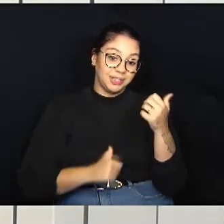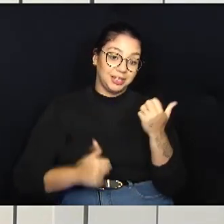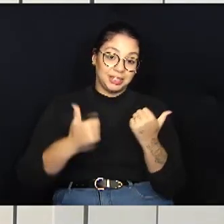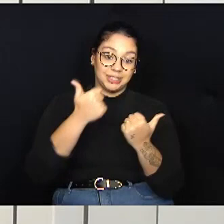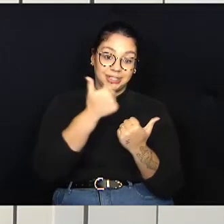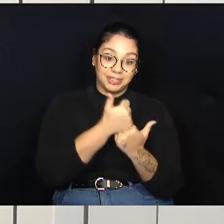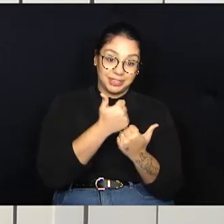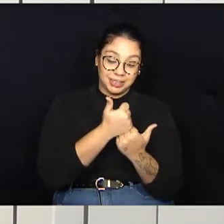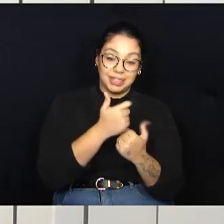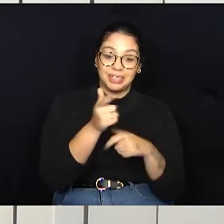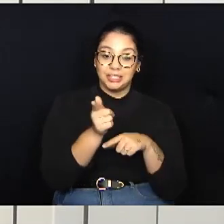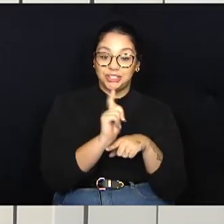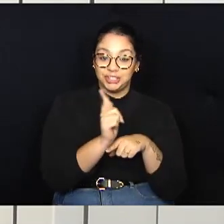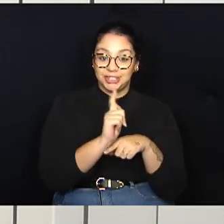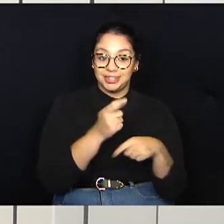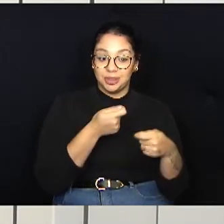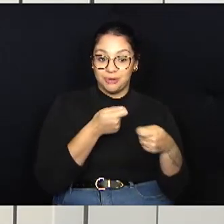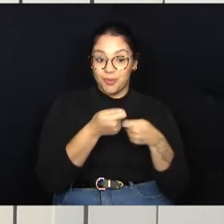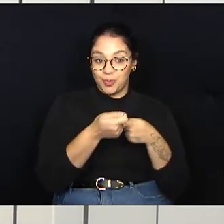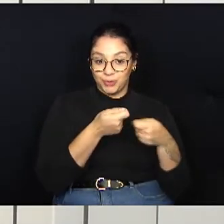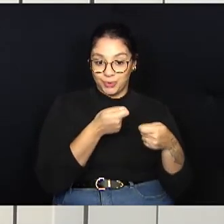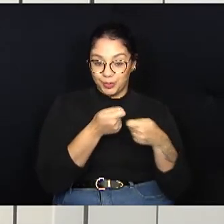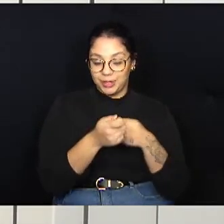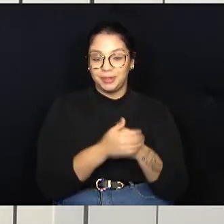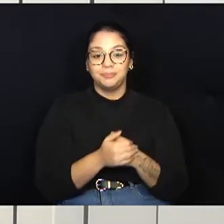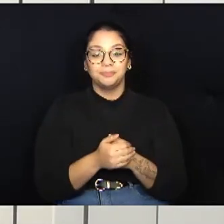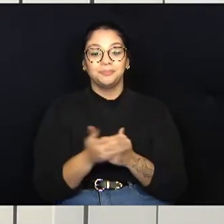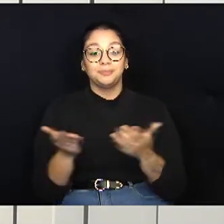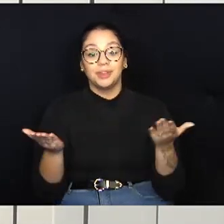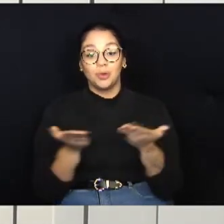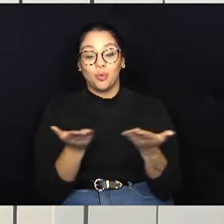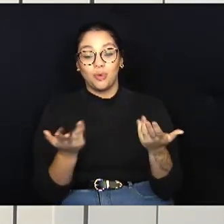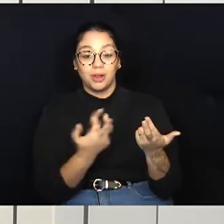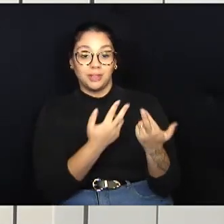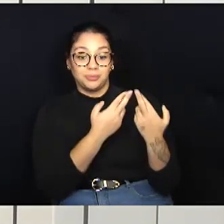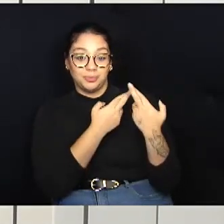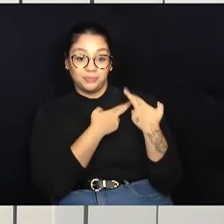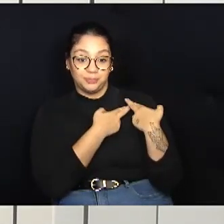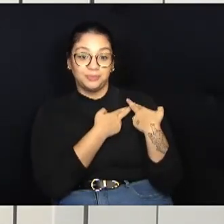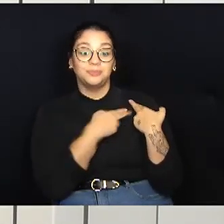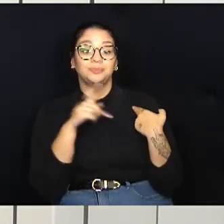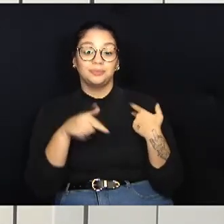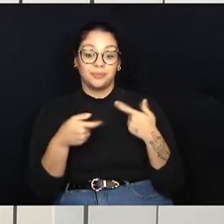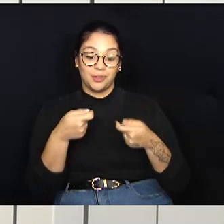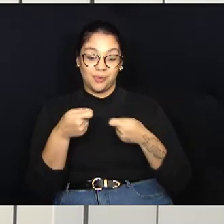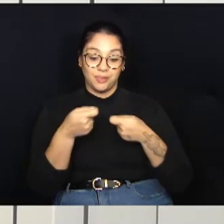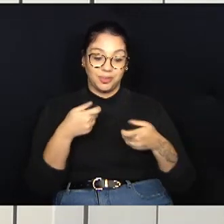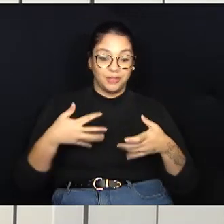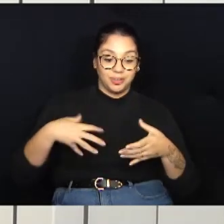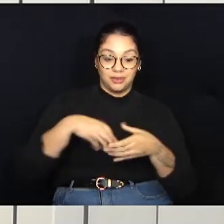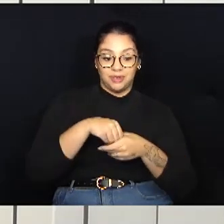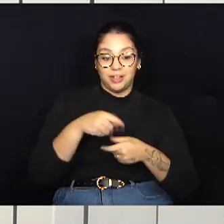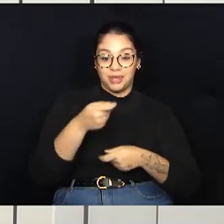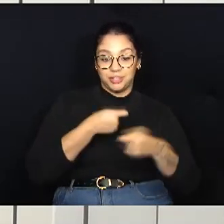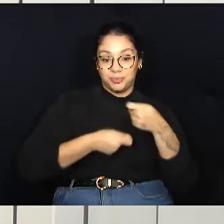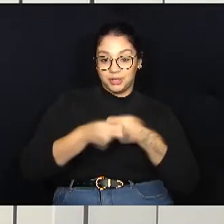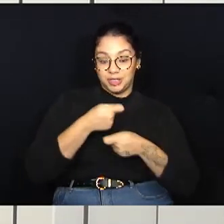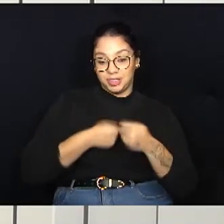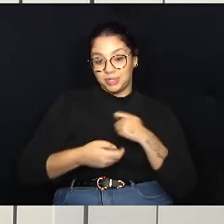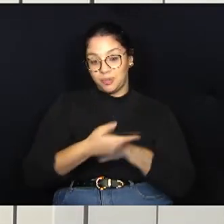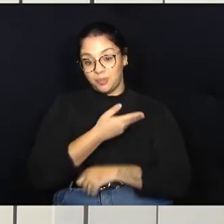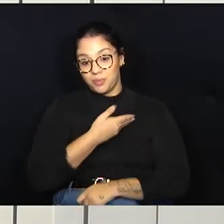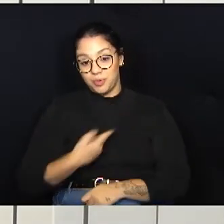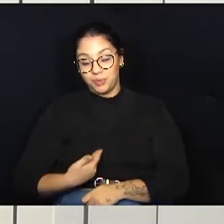Municipal de Gestão e Controle, atualmente responsável pelo sistema de controle interno da administração pública,